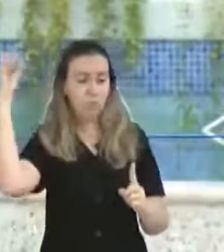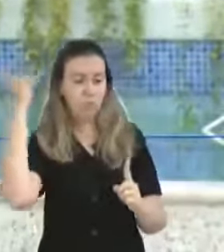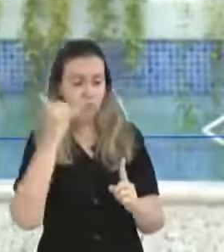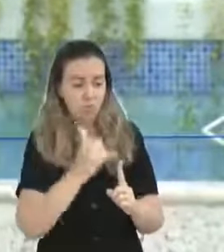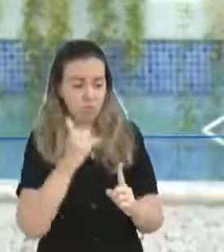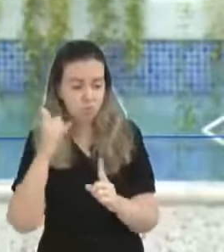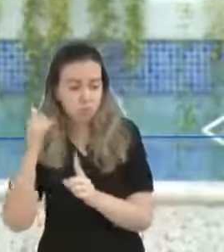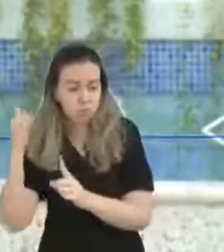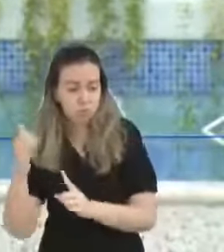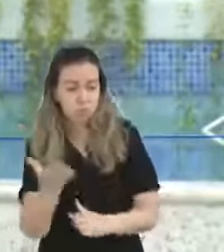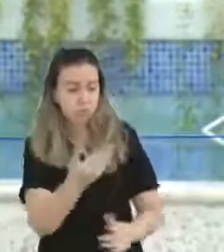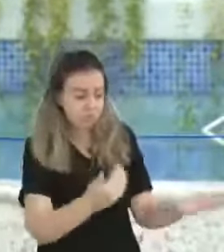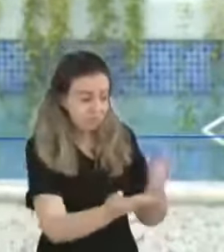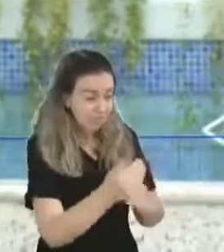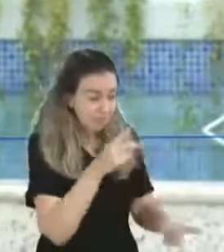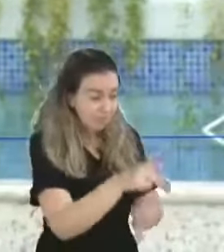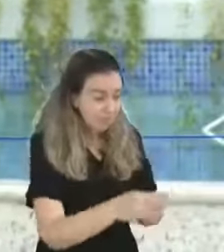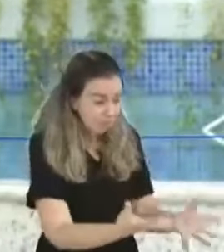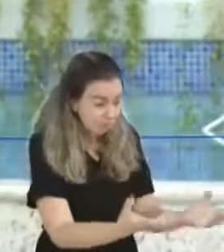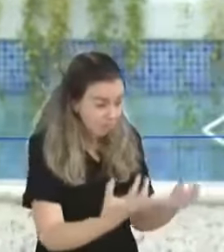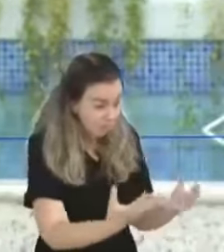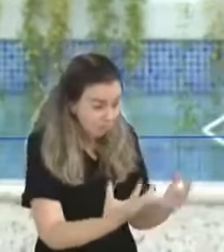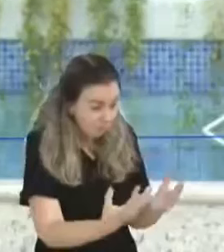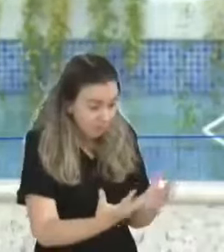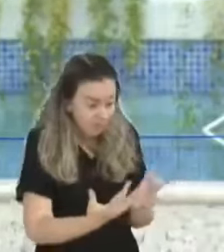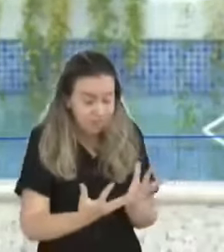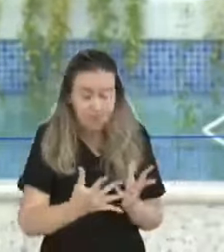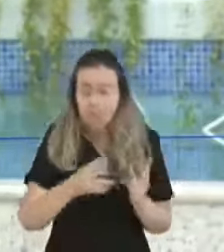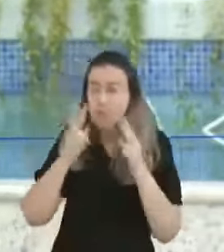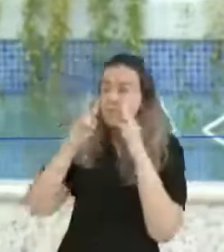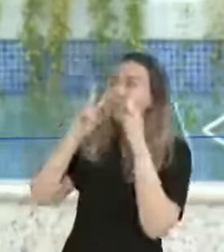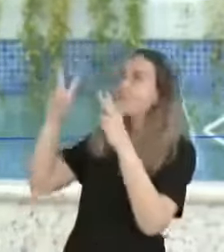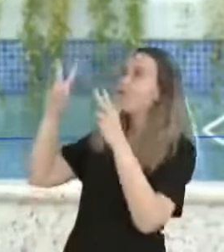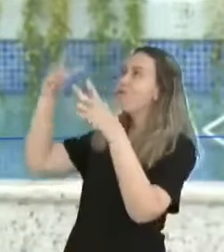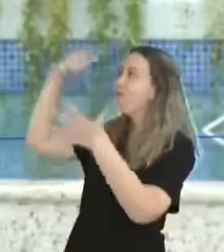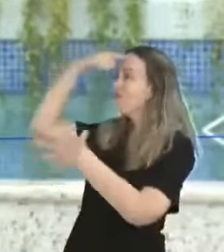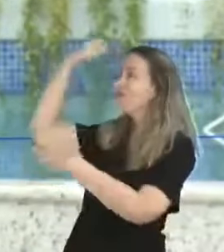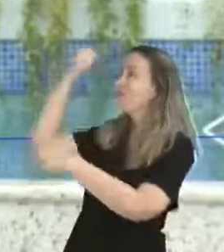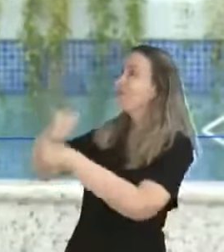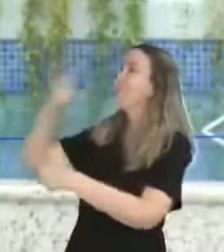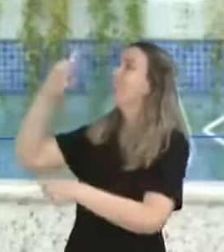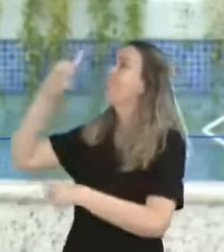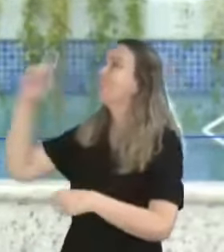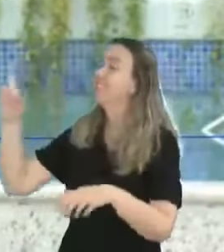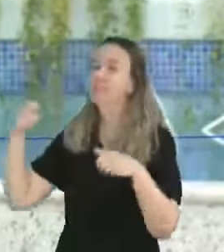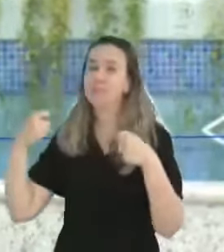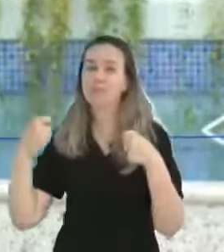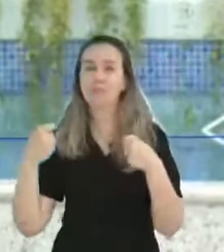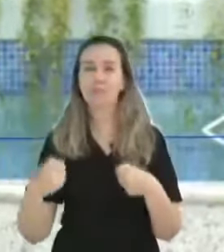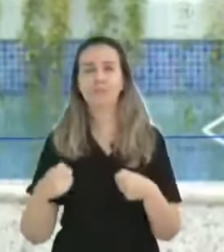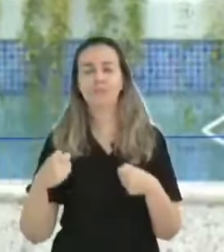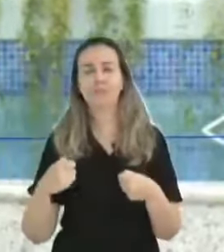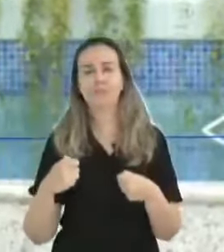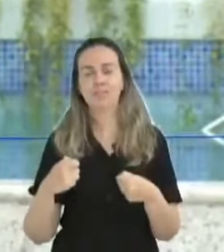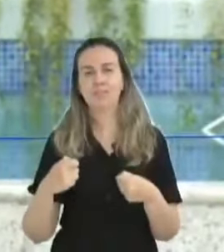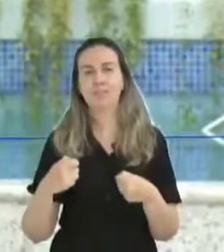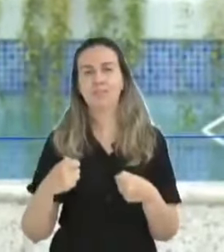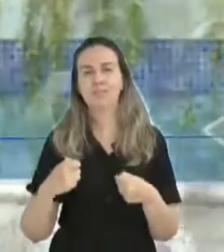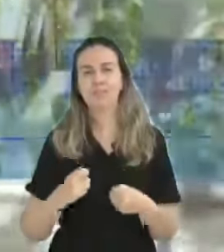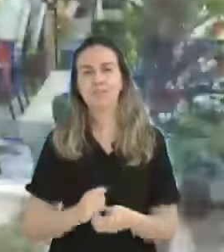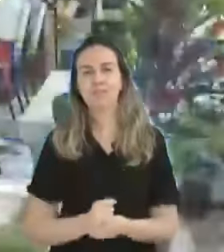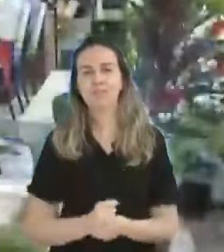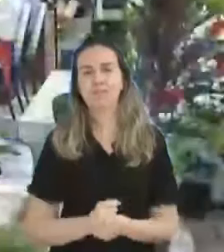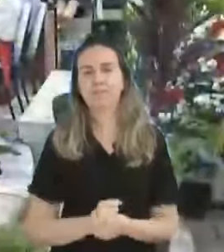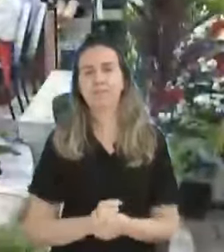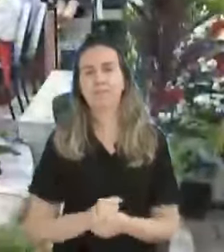do seu povo. Olha o que o Senhor diz lá em Deuteronômio, capítulo 30, versículos 9 e